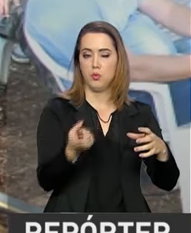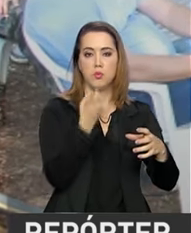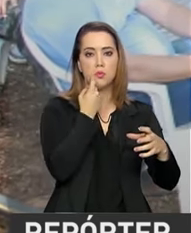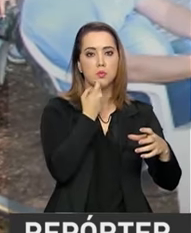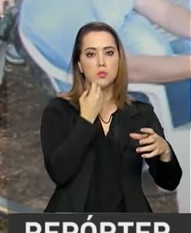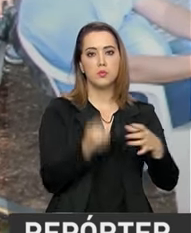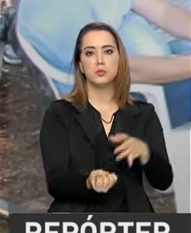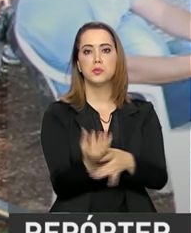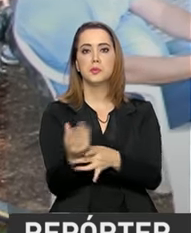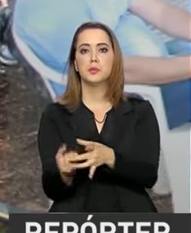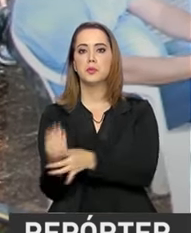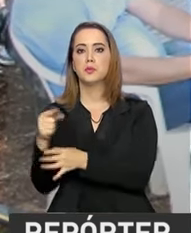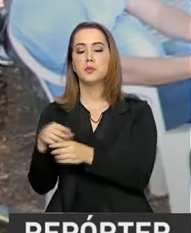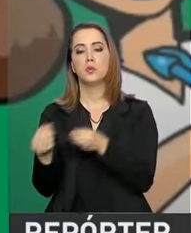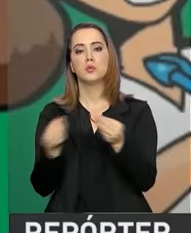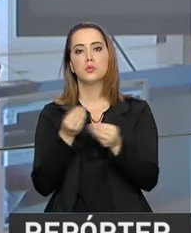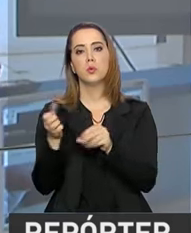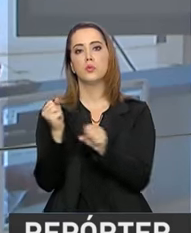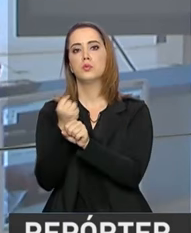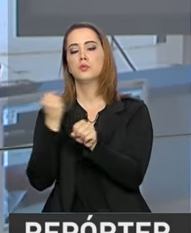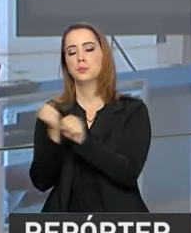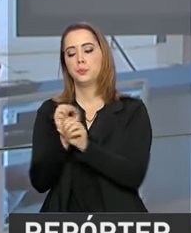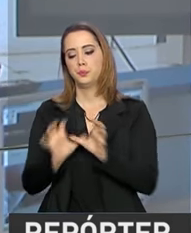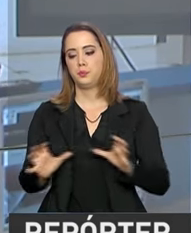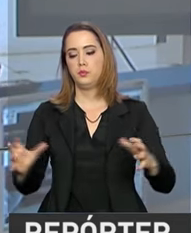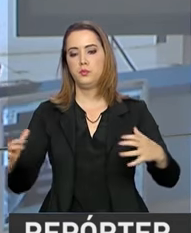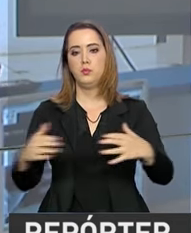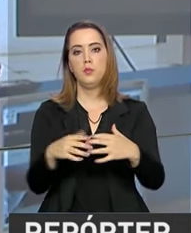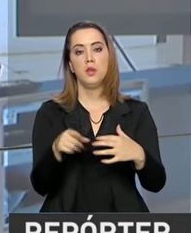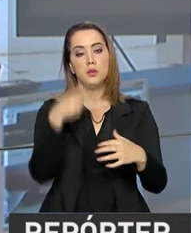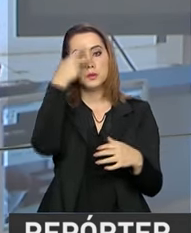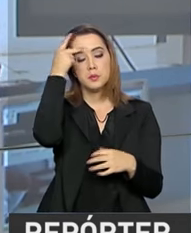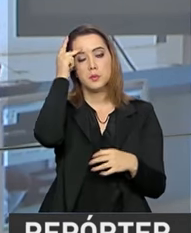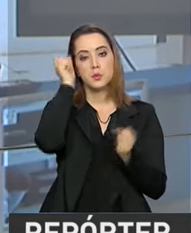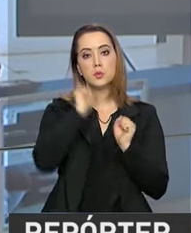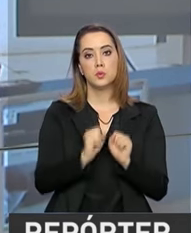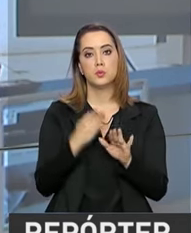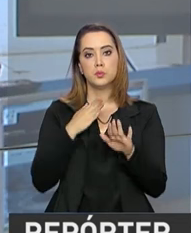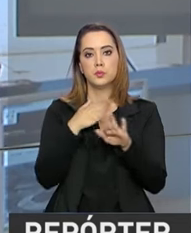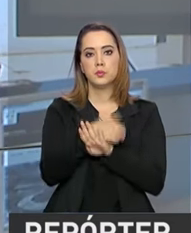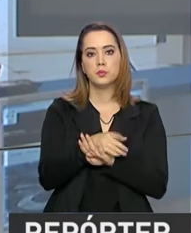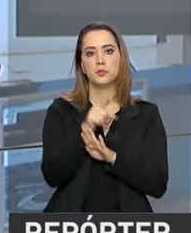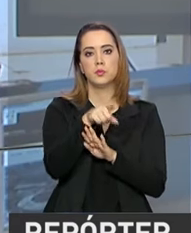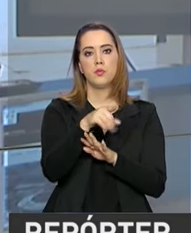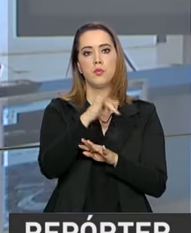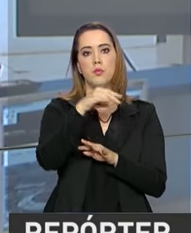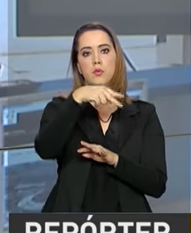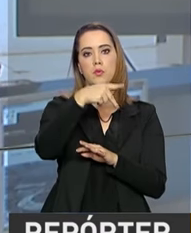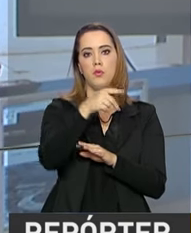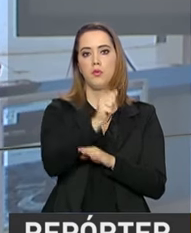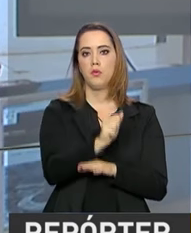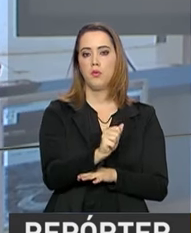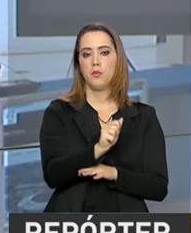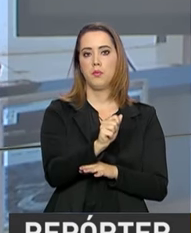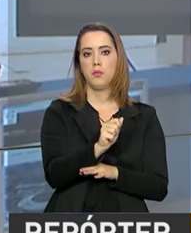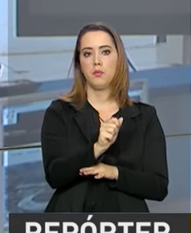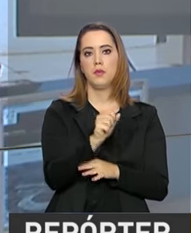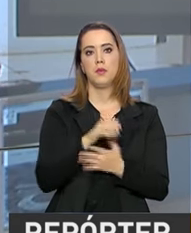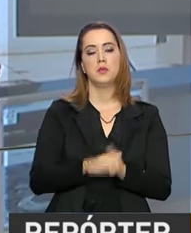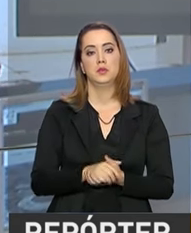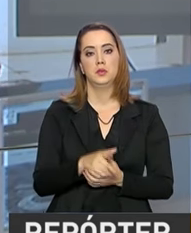todos os tipos de construção de viveiros os interessados podem ter acesso à cartilha na página do inpe do